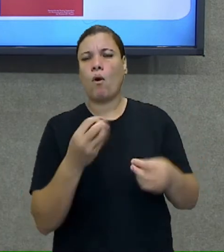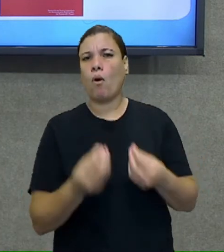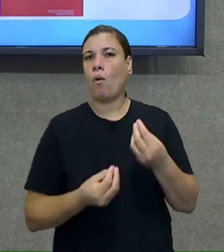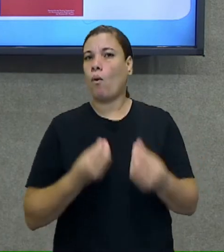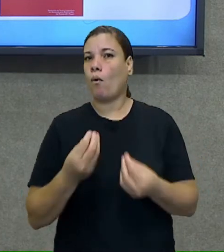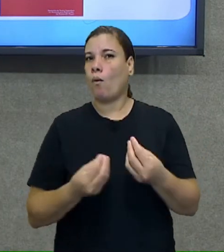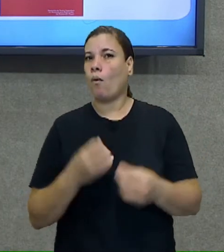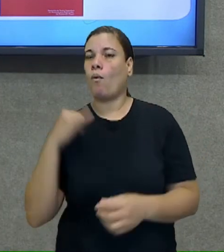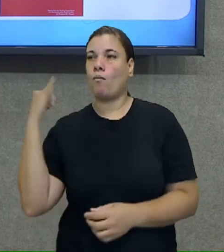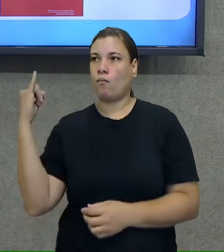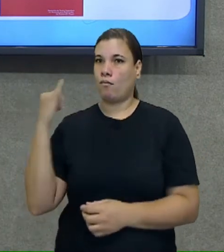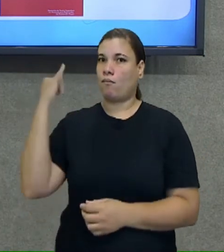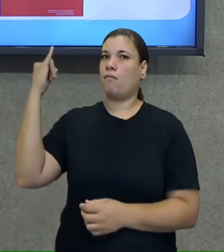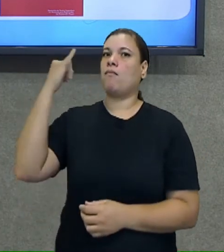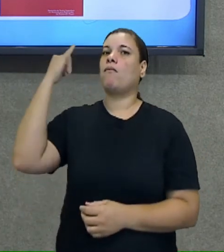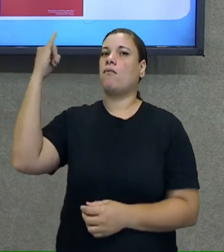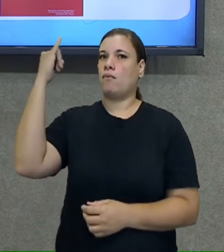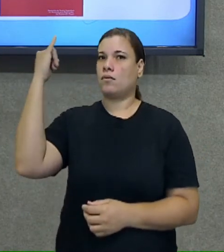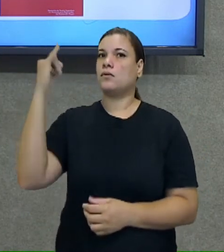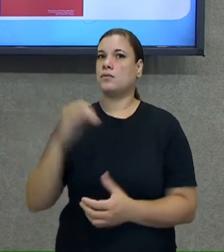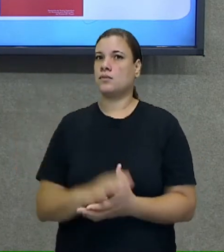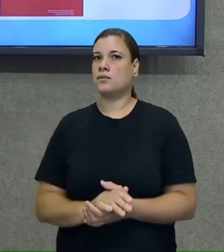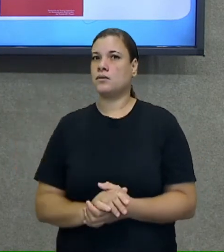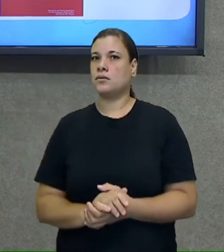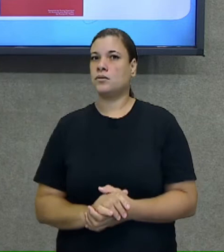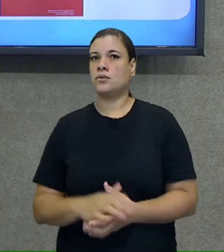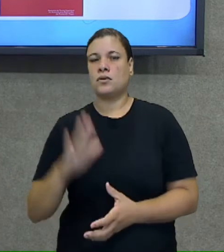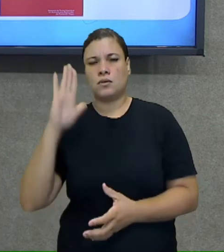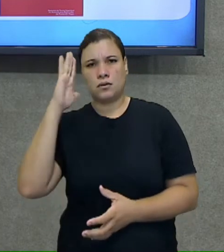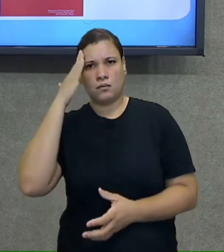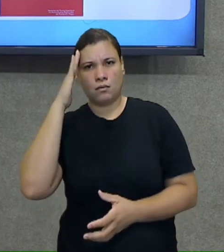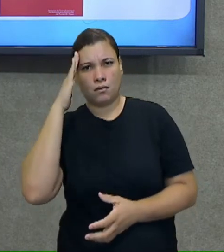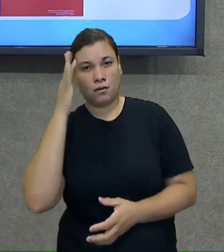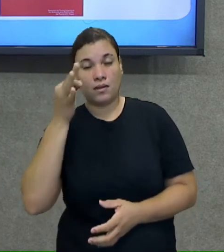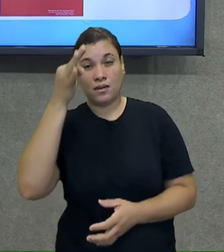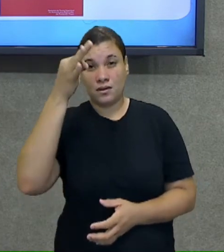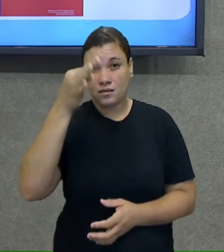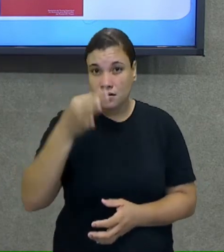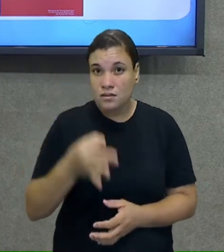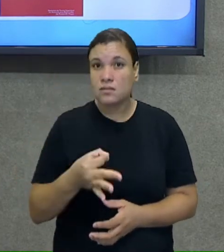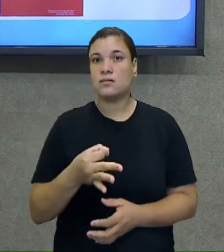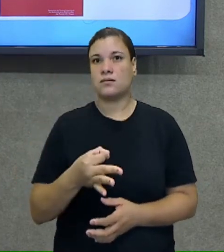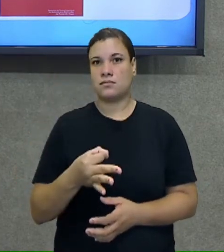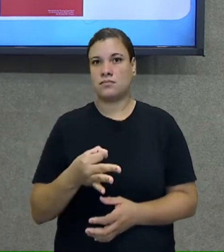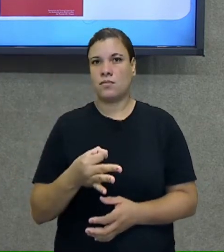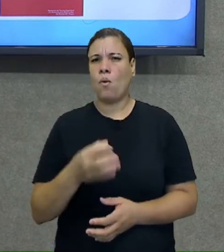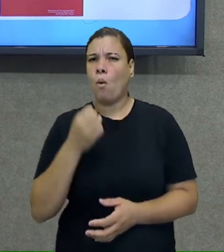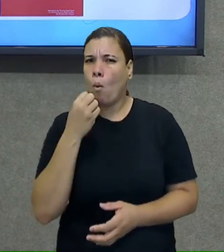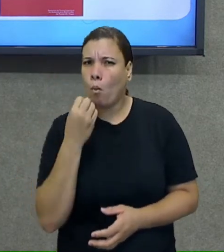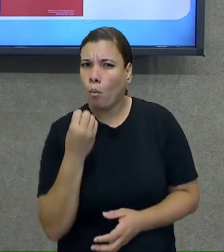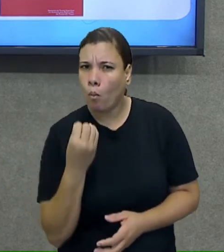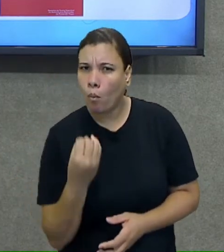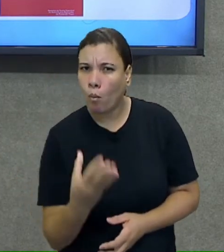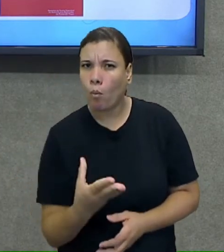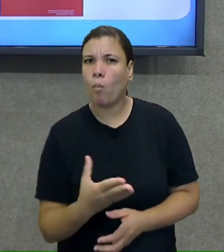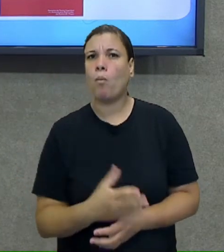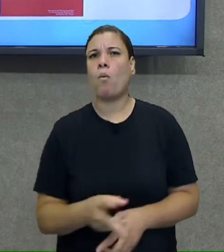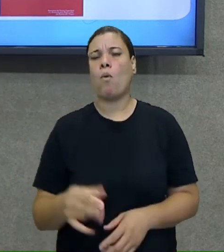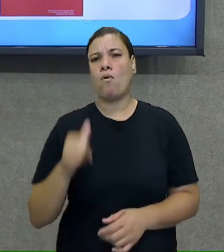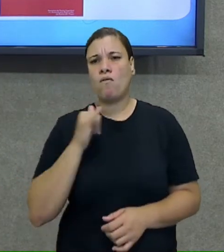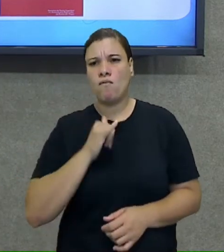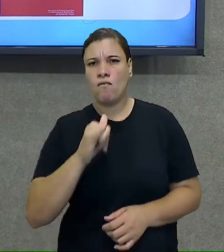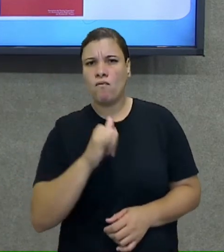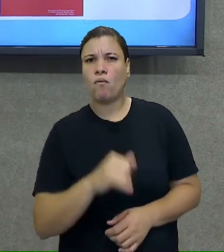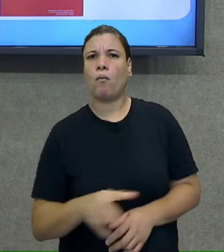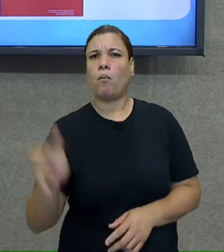é muito importante para a sua correta interpretação. Um bom infográfico deve ser